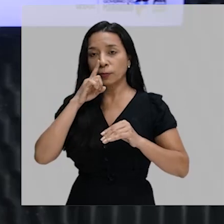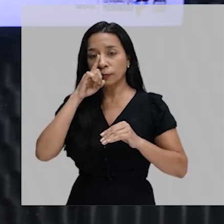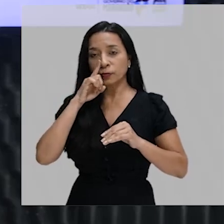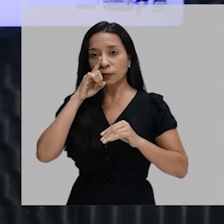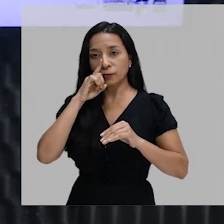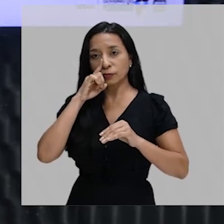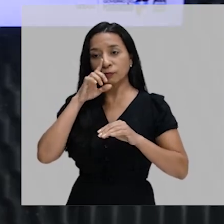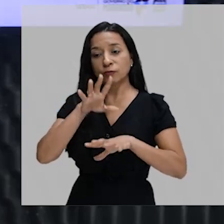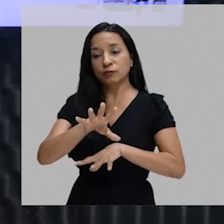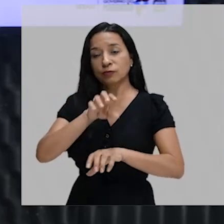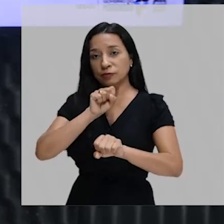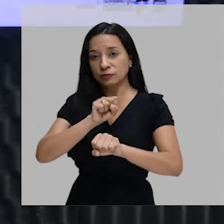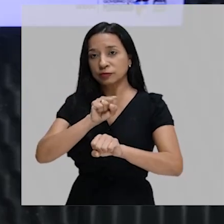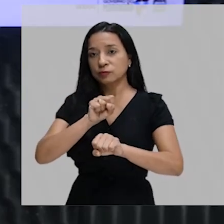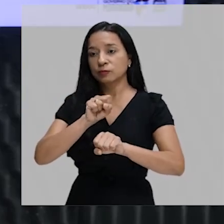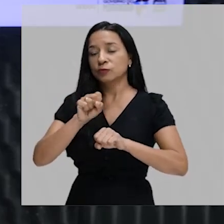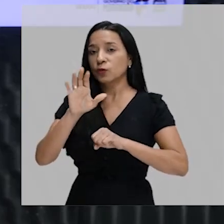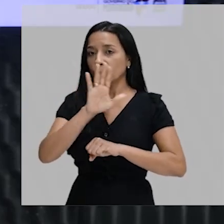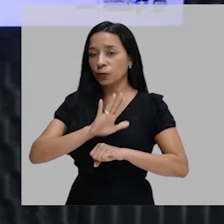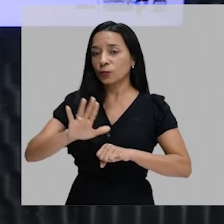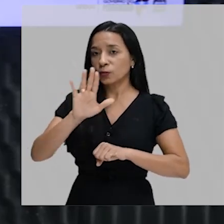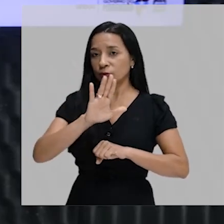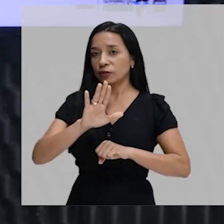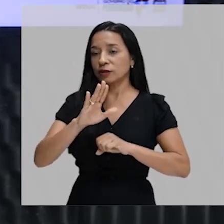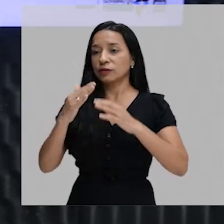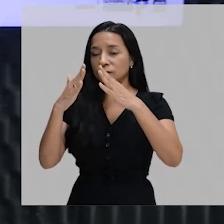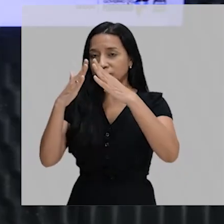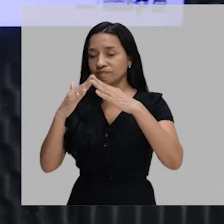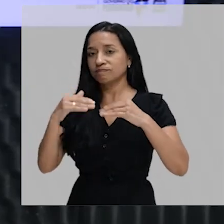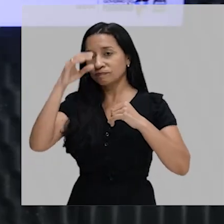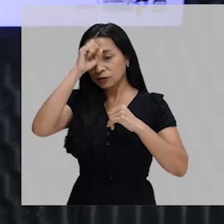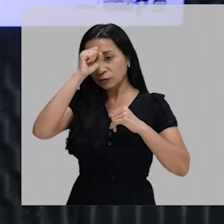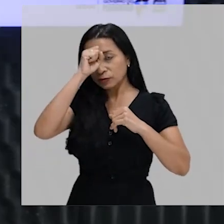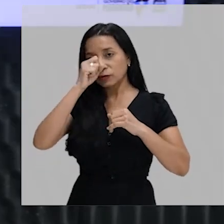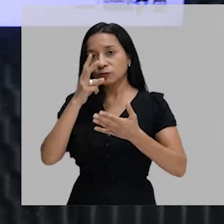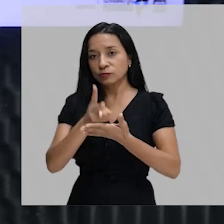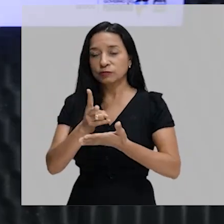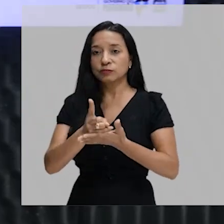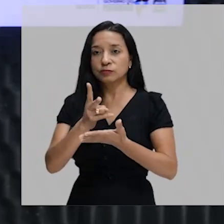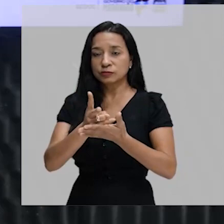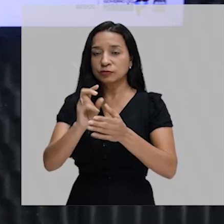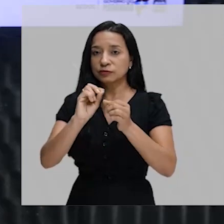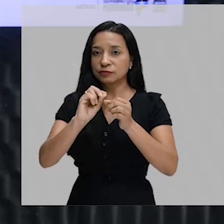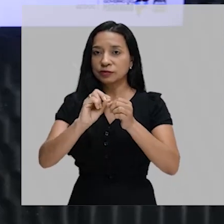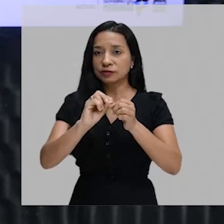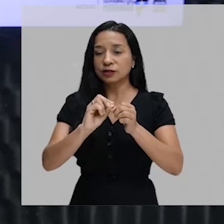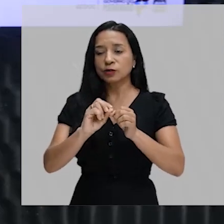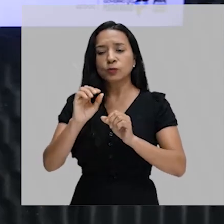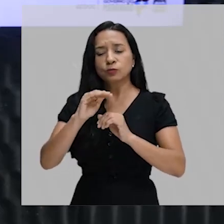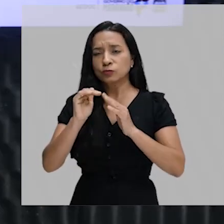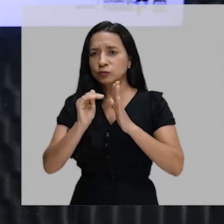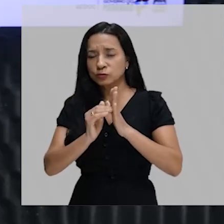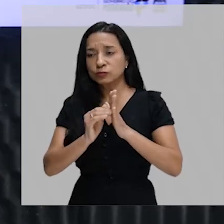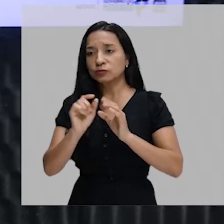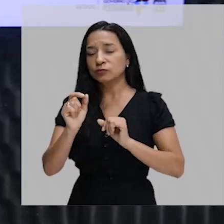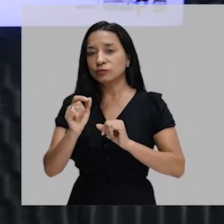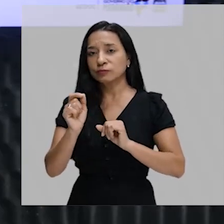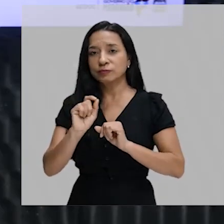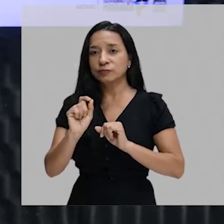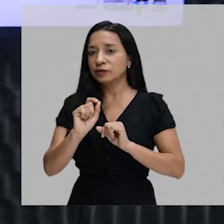de contaminação. Então, muito cuidado. O programa é o Fique em Casa Aprendendo. Continue fazendo o possível para não